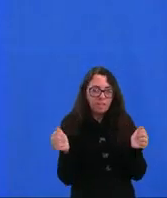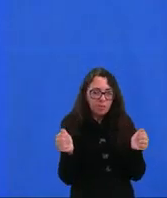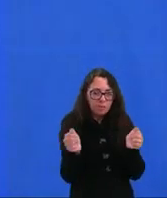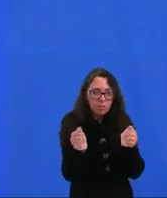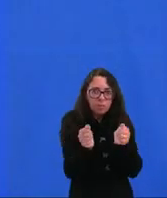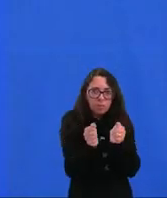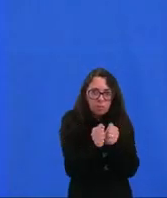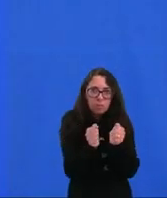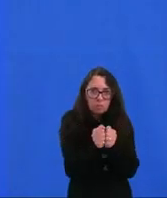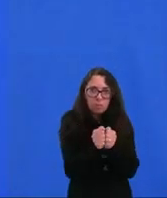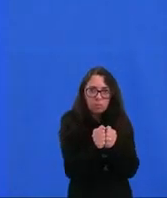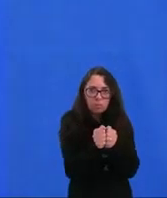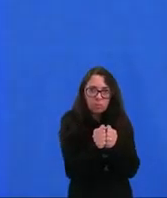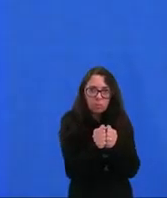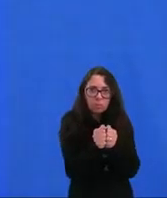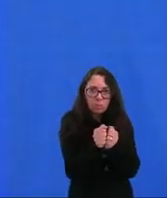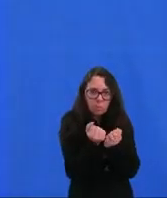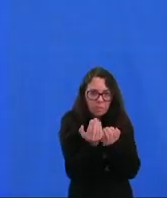isso.